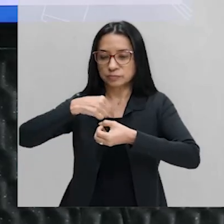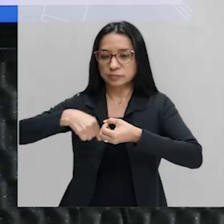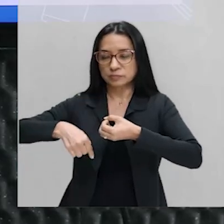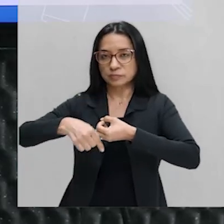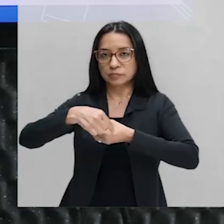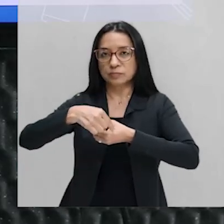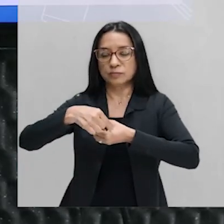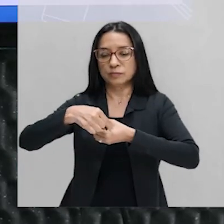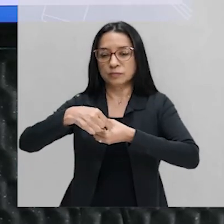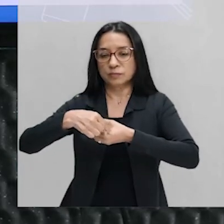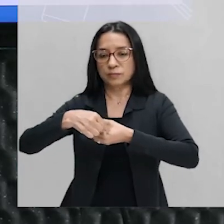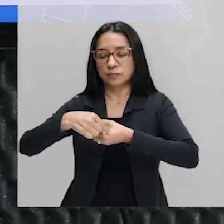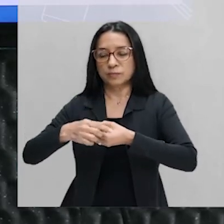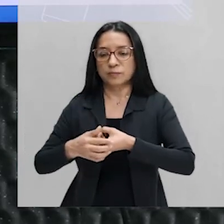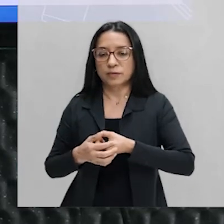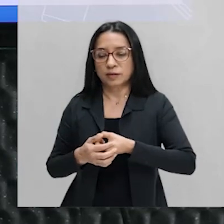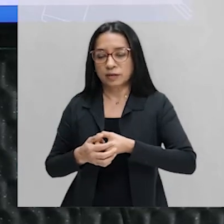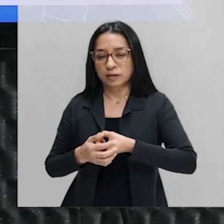Ela vai